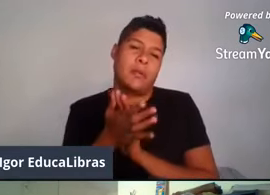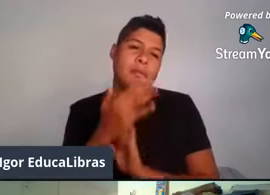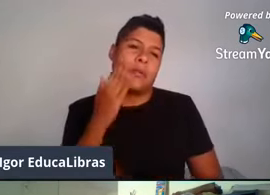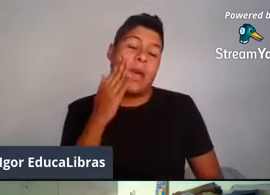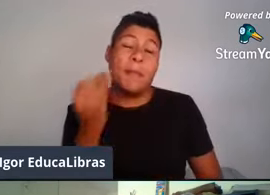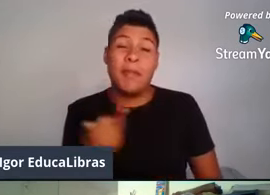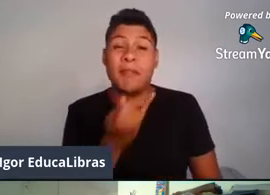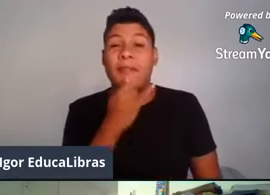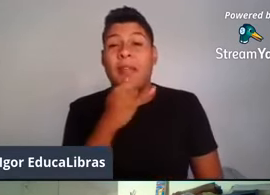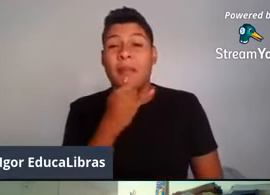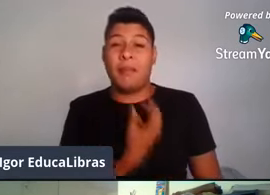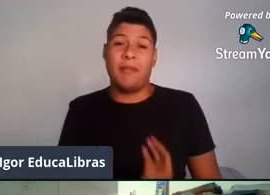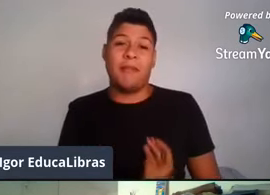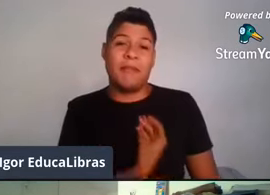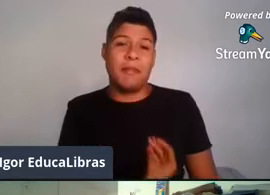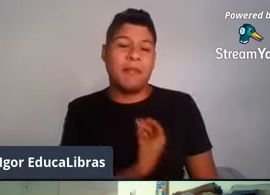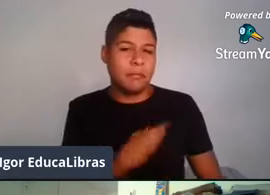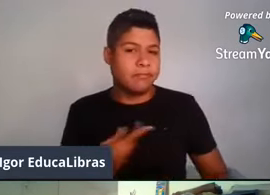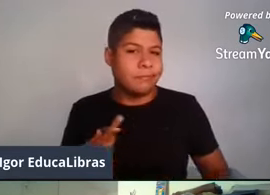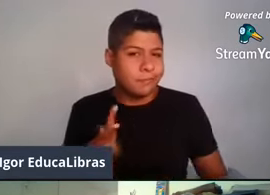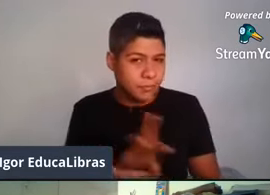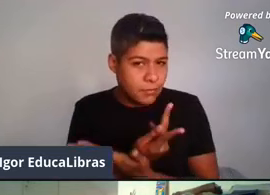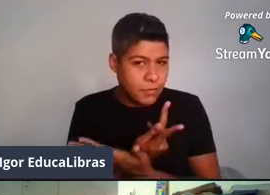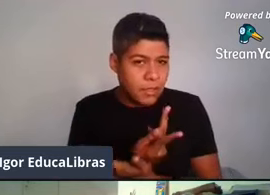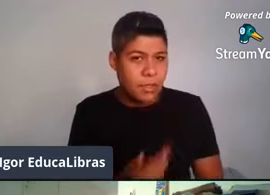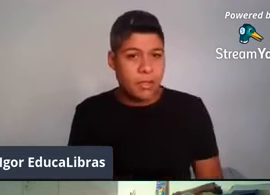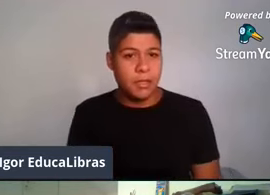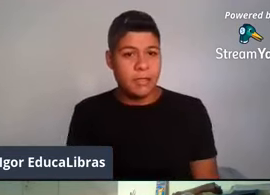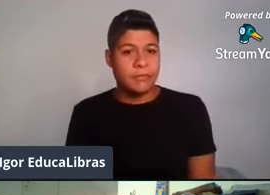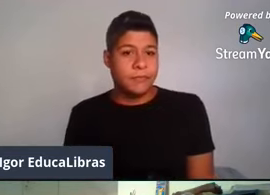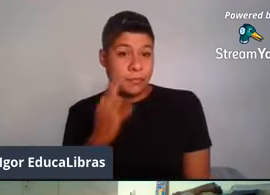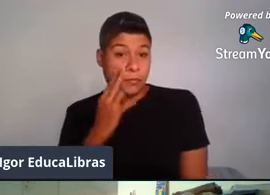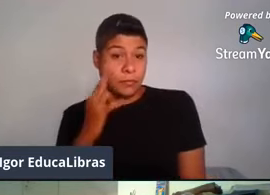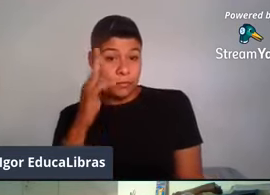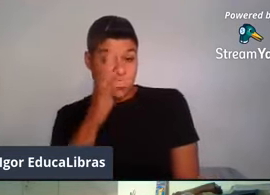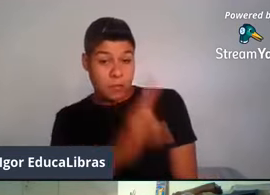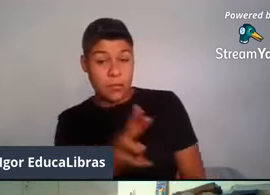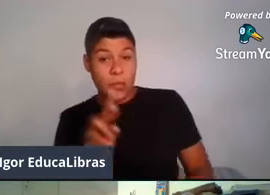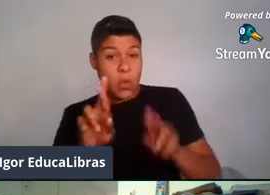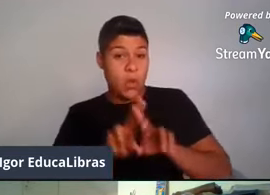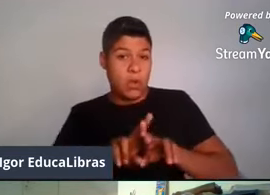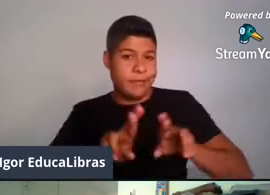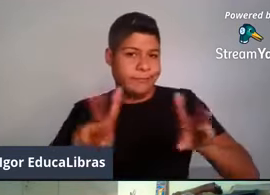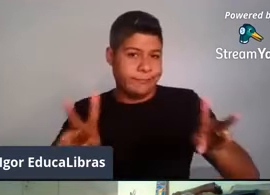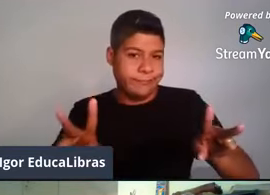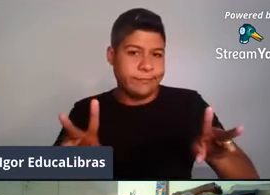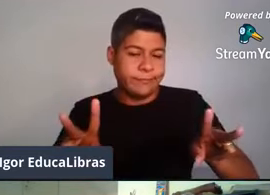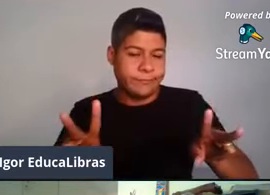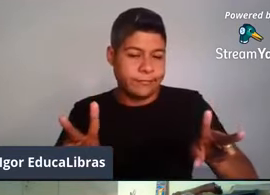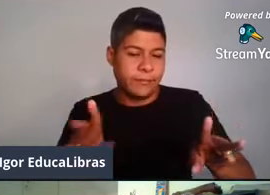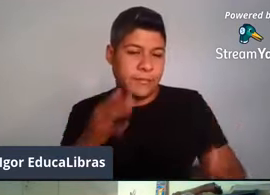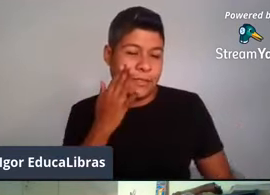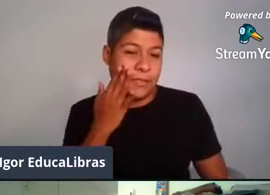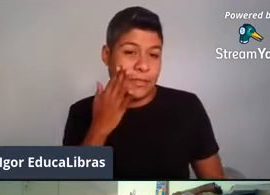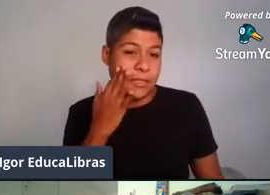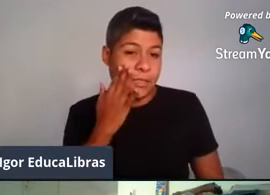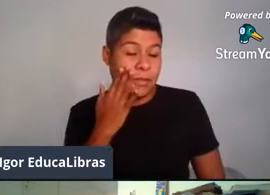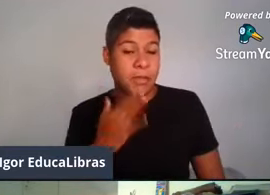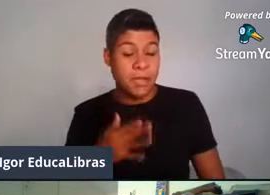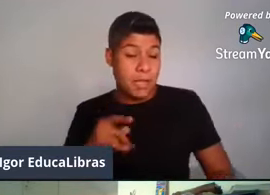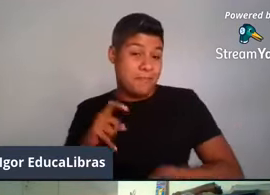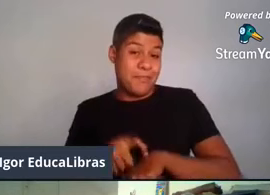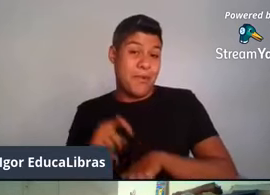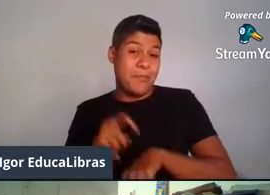infelizmente, a convivência provoca. Então, olha os paradoxos aí, né? Então, a gente está num